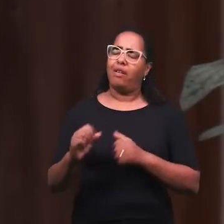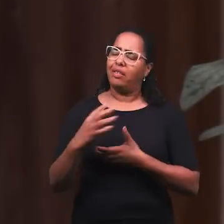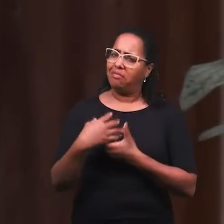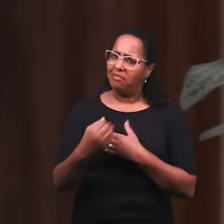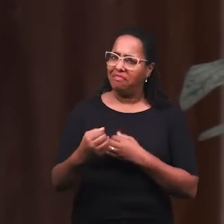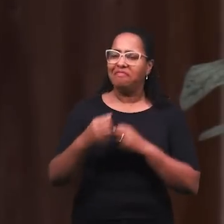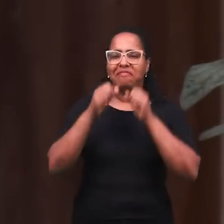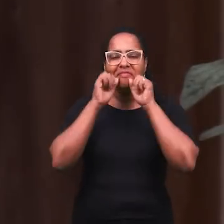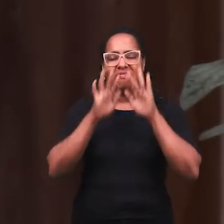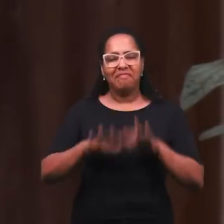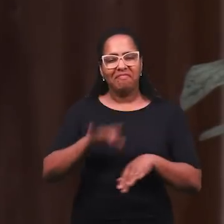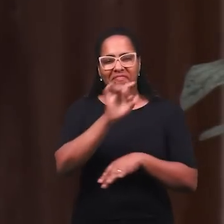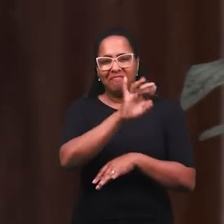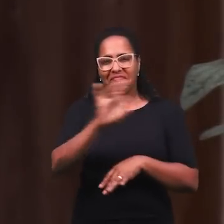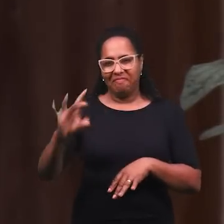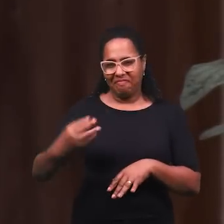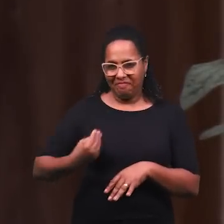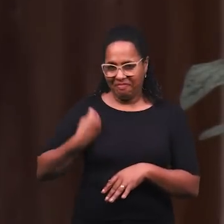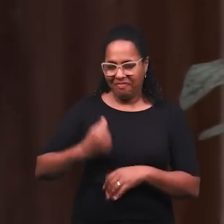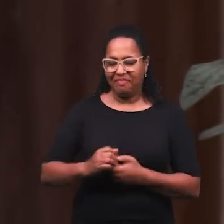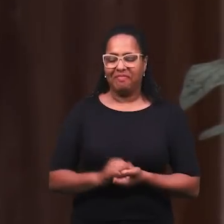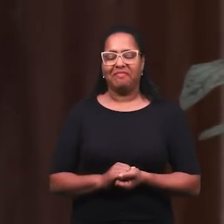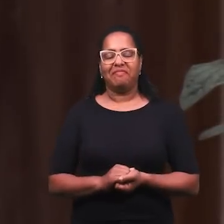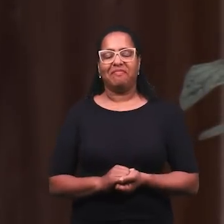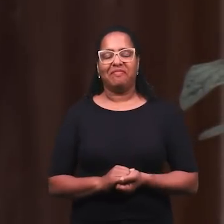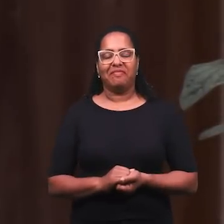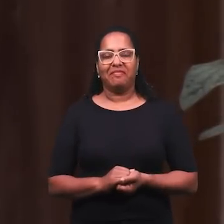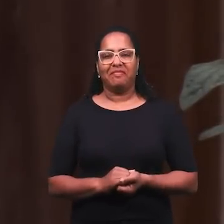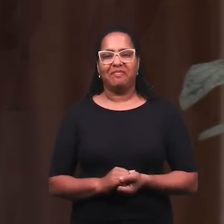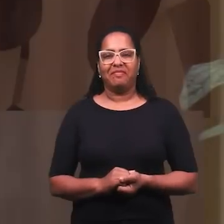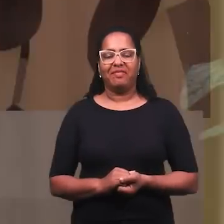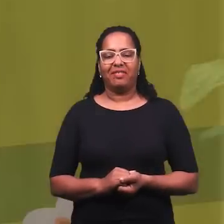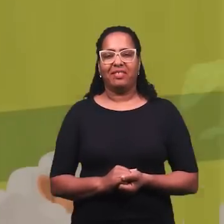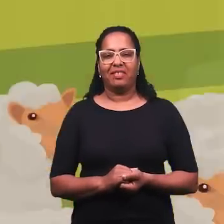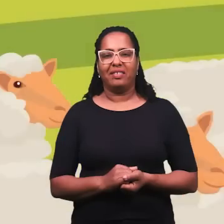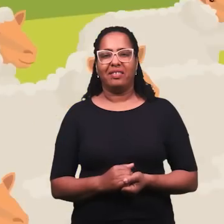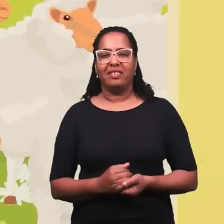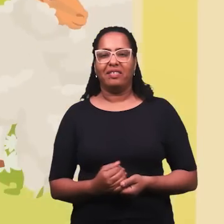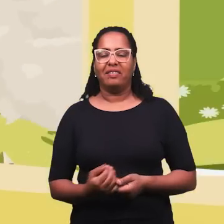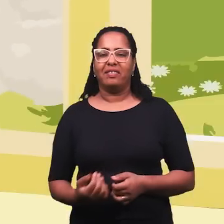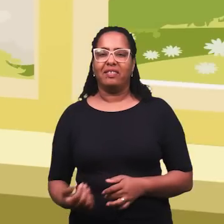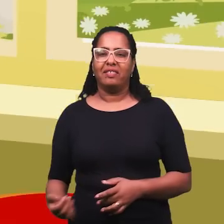instrumentos, será uma bênção para cada um deles. Louvemos ao Senhor.